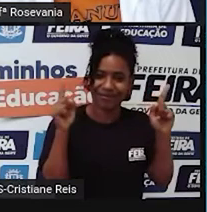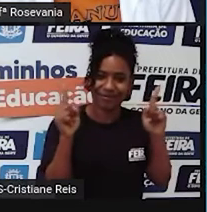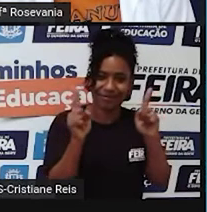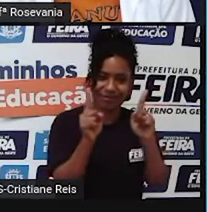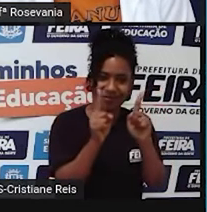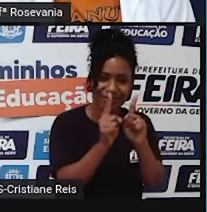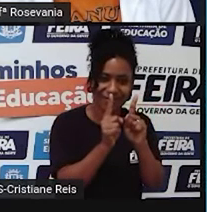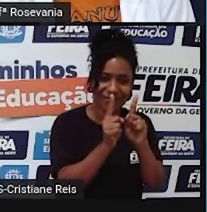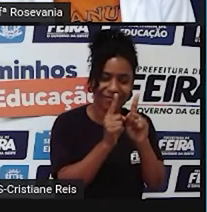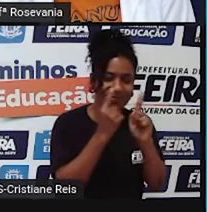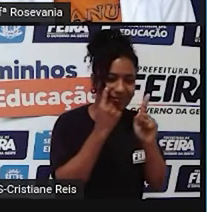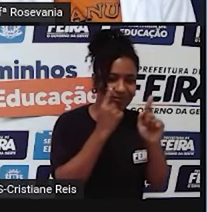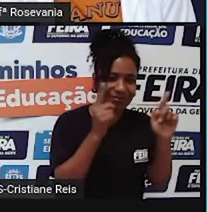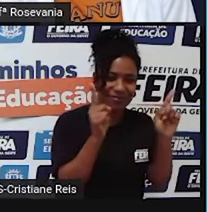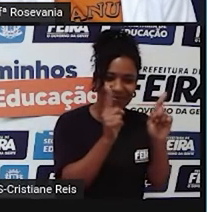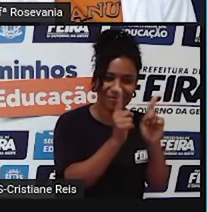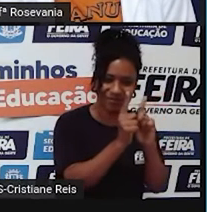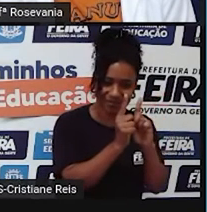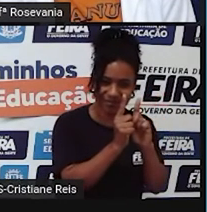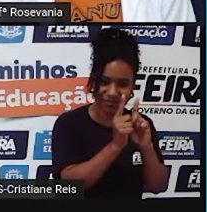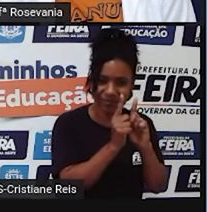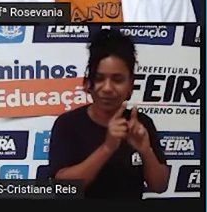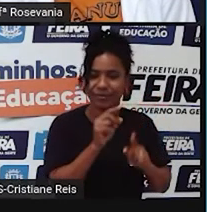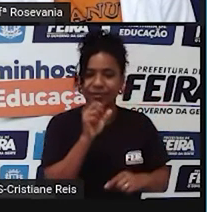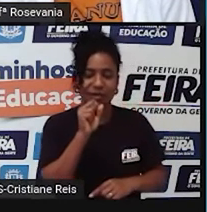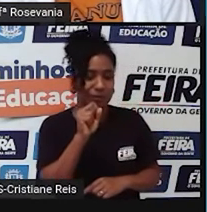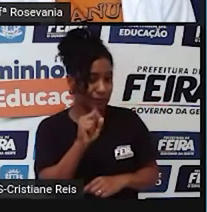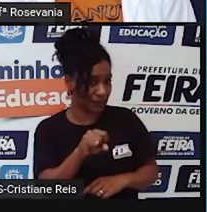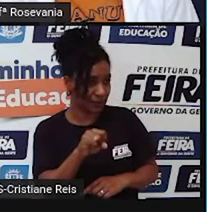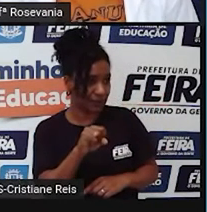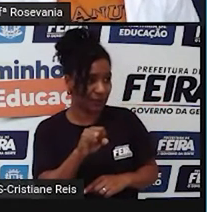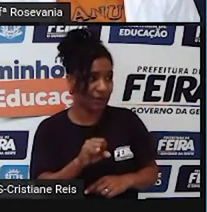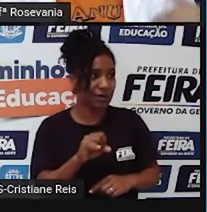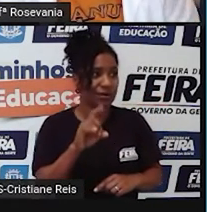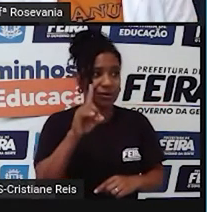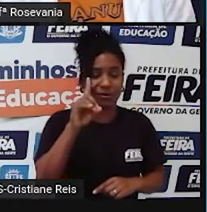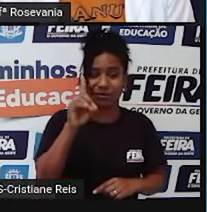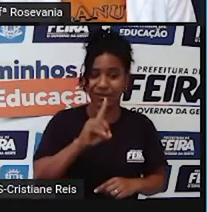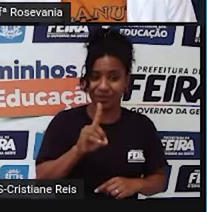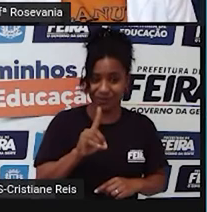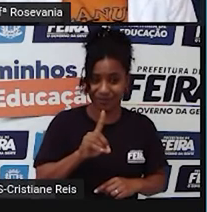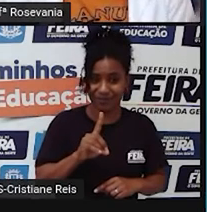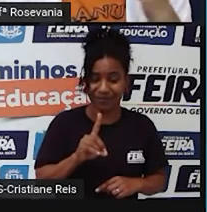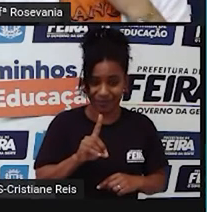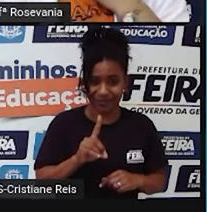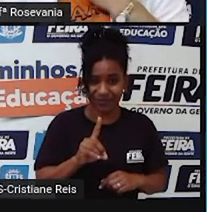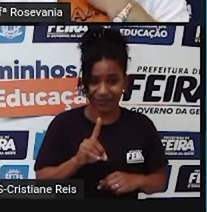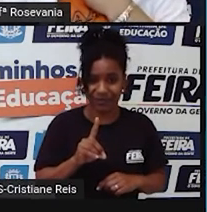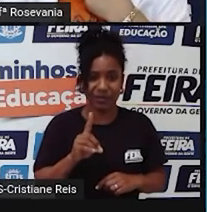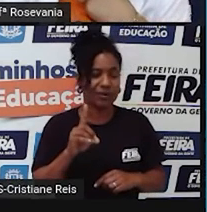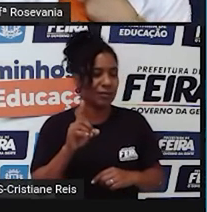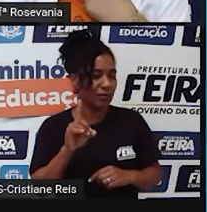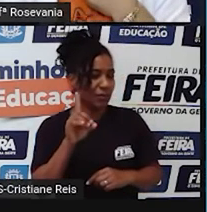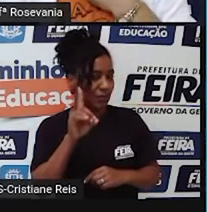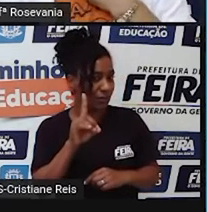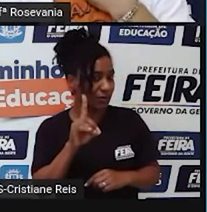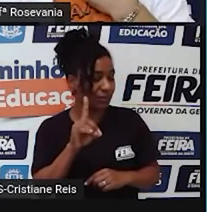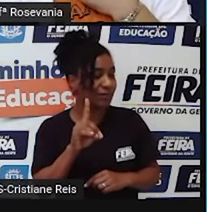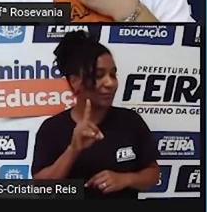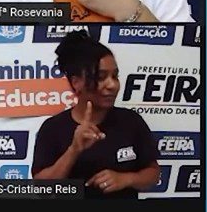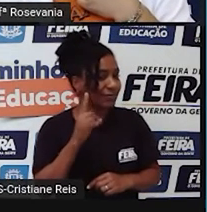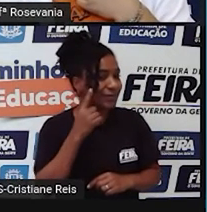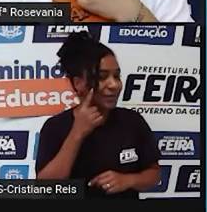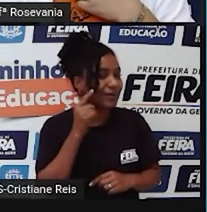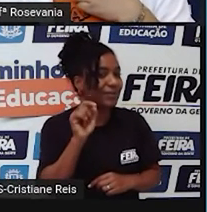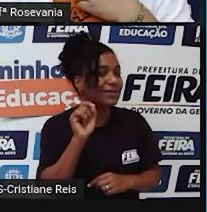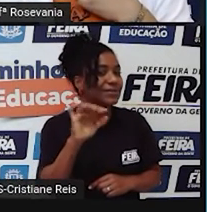vai diminuindo. Então, se esse denominador diminuiu, partindo do conceito que eu tinha antes,